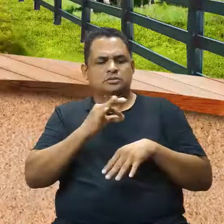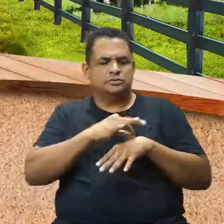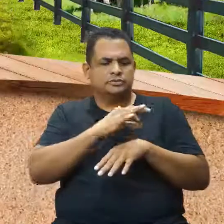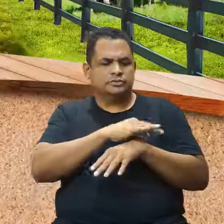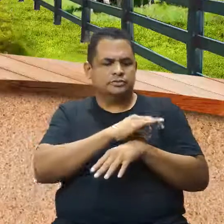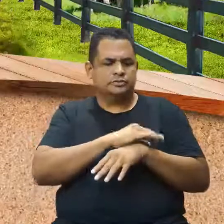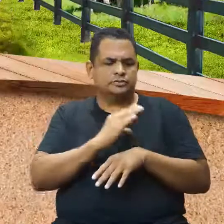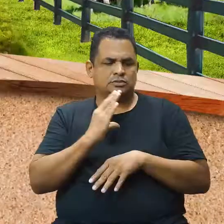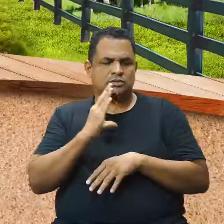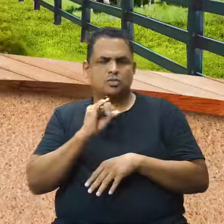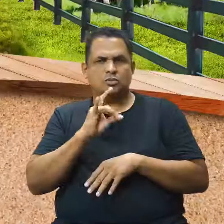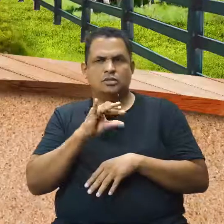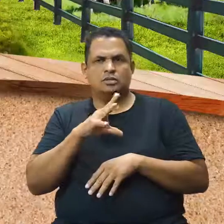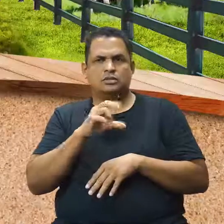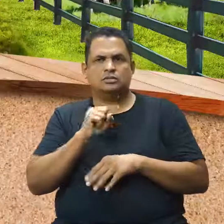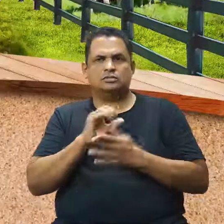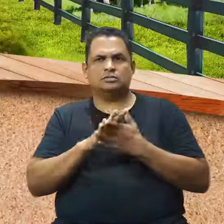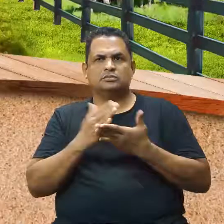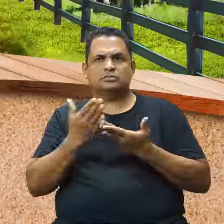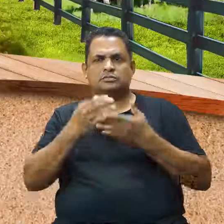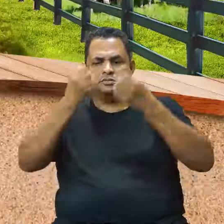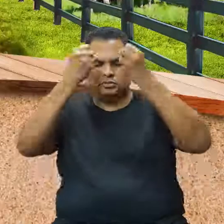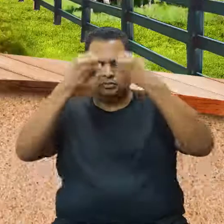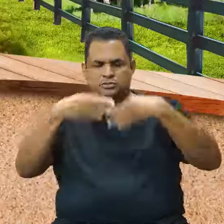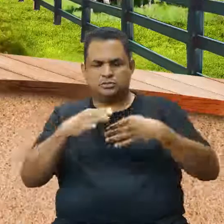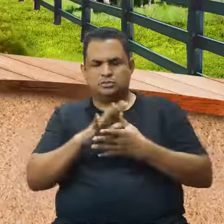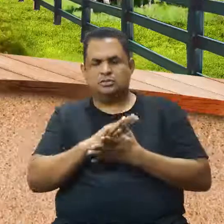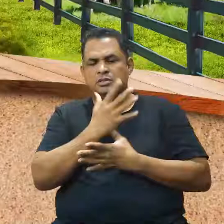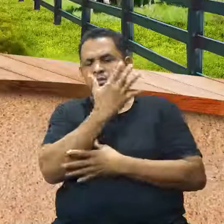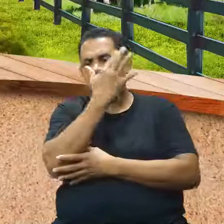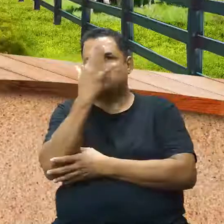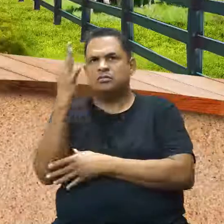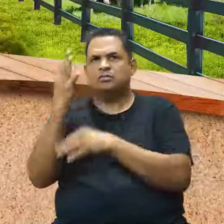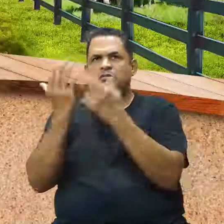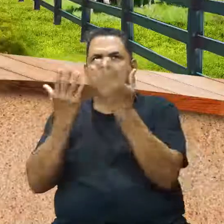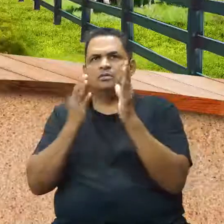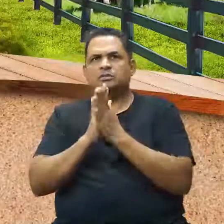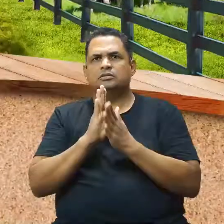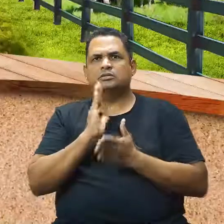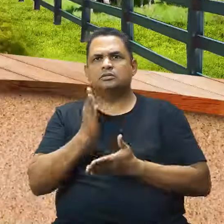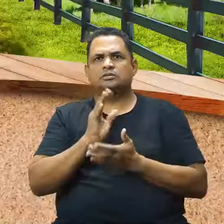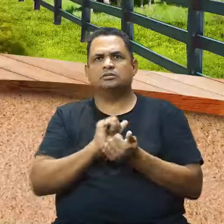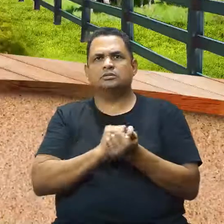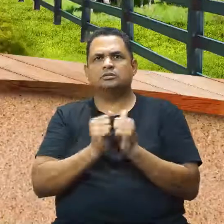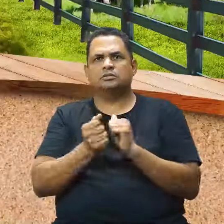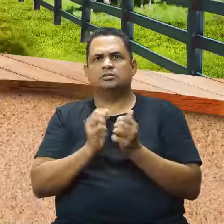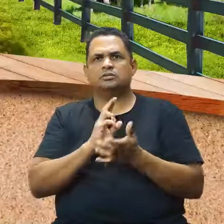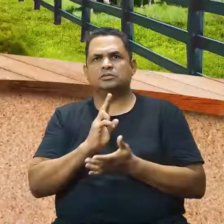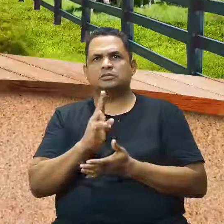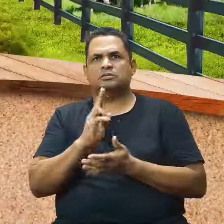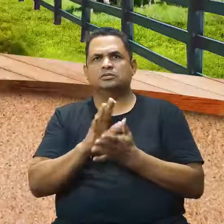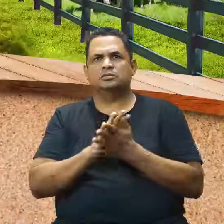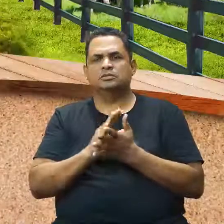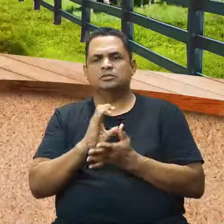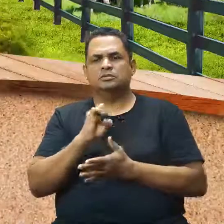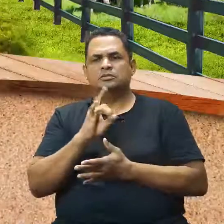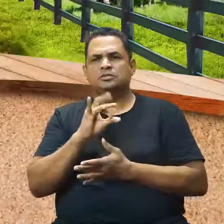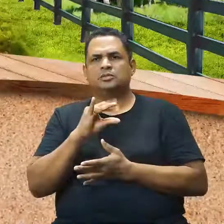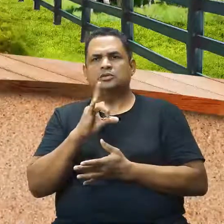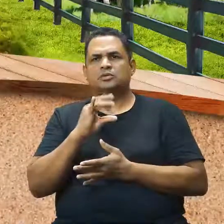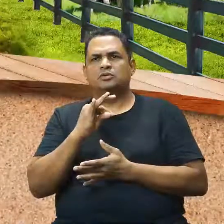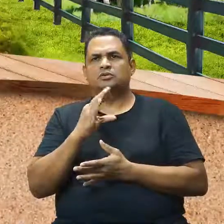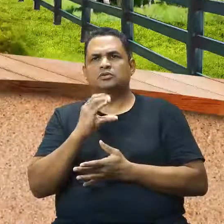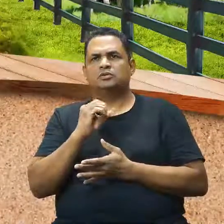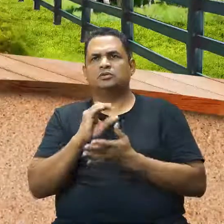cupins, é bom esclarecer uma coisa. A floresta já está adaptada pelo processo simbiótico desses